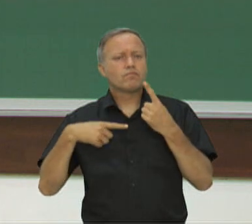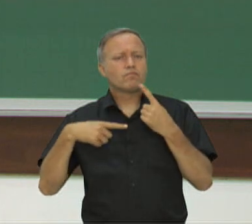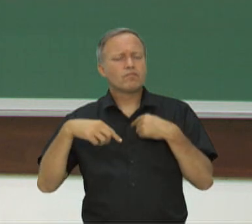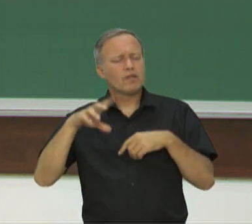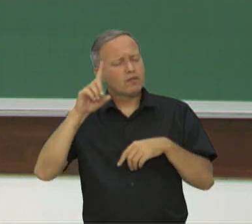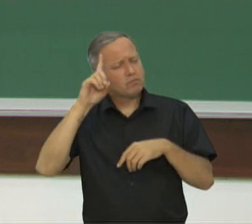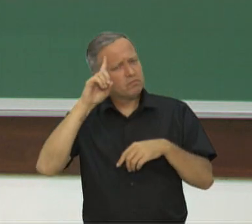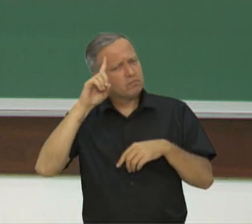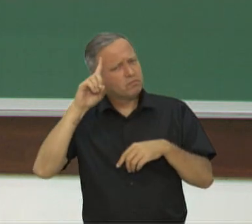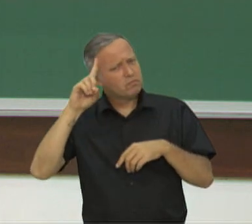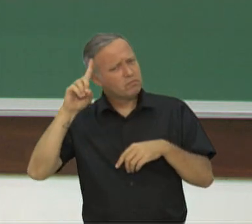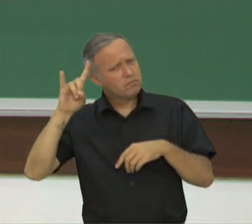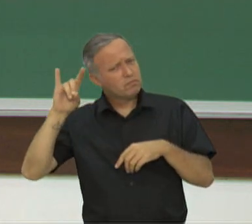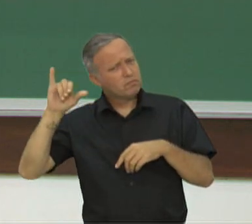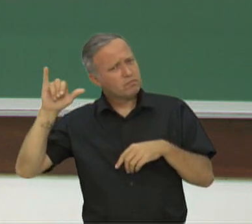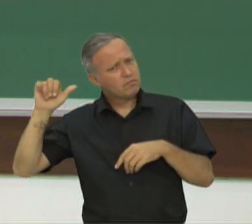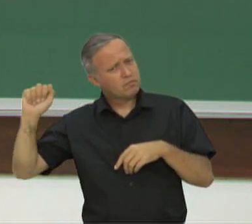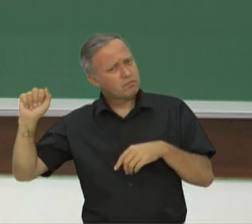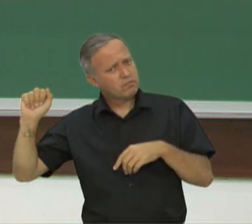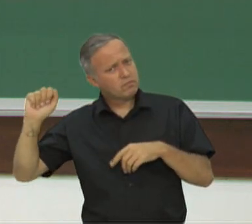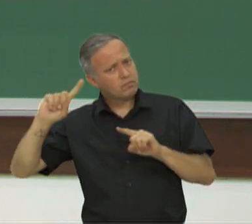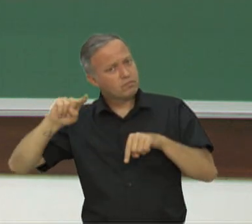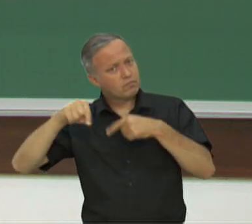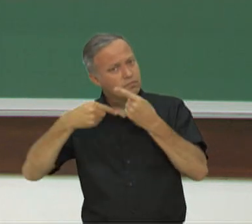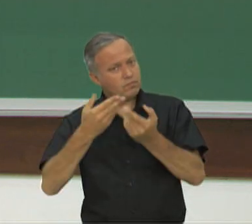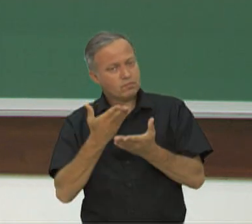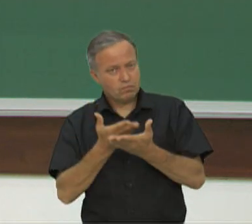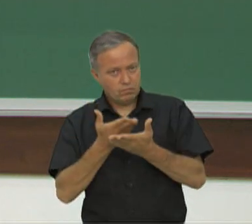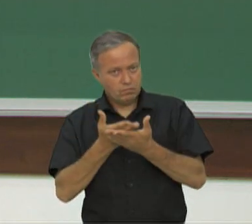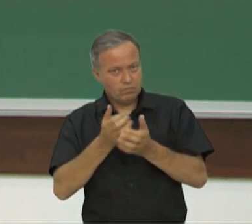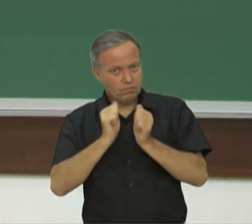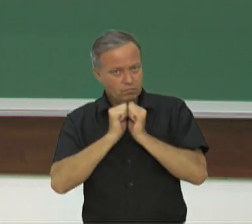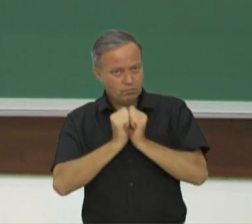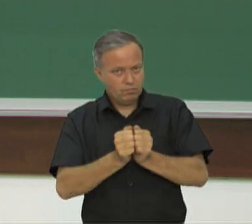excelente dia e que na próxima aula